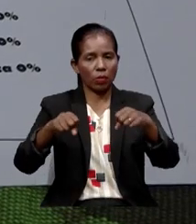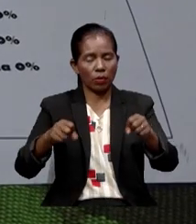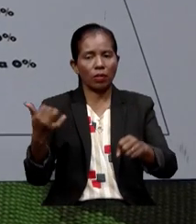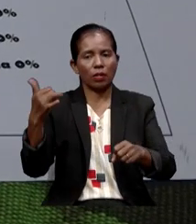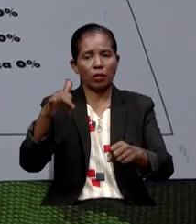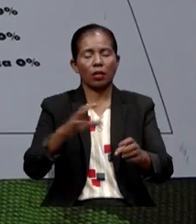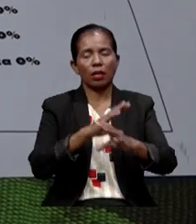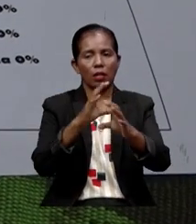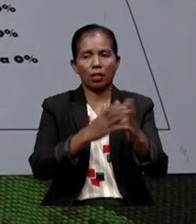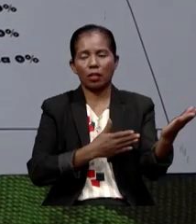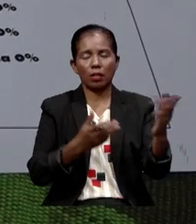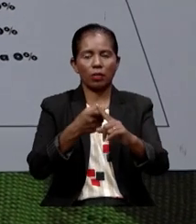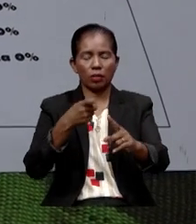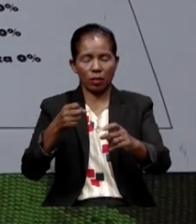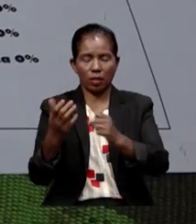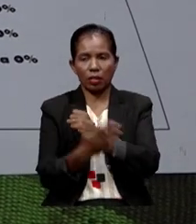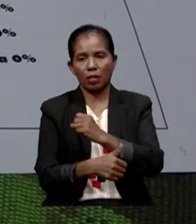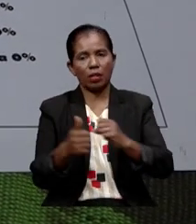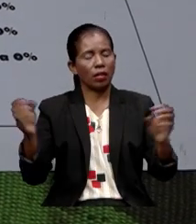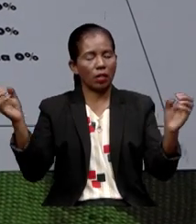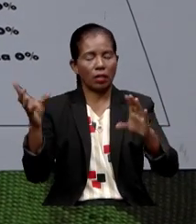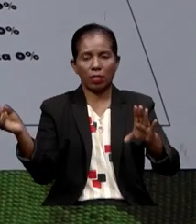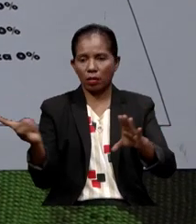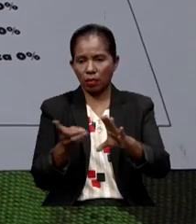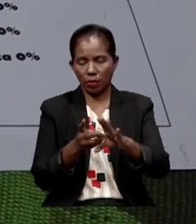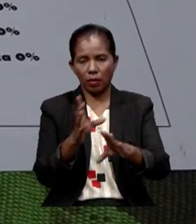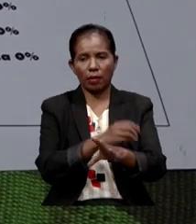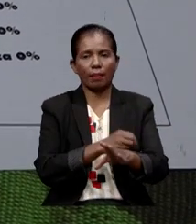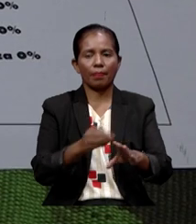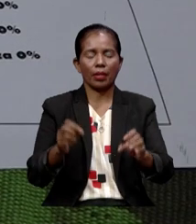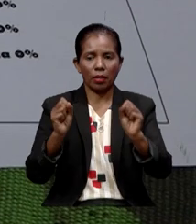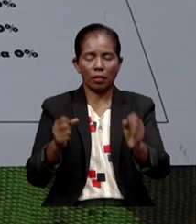Sirenebel Hatama Rússia Fronteira Terrestre, lá em documentos, não é a